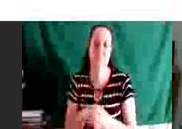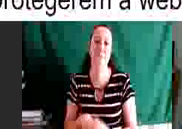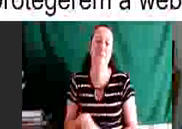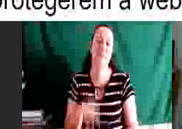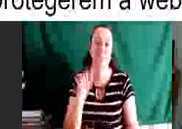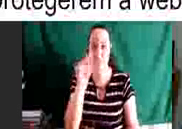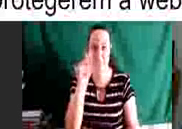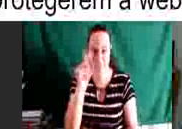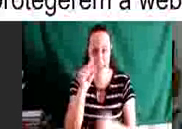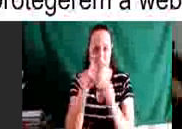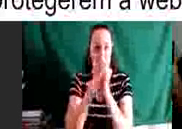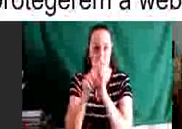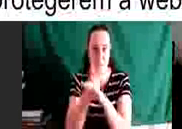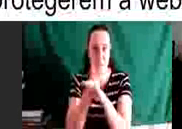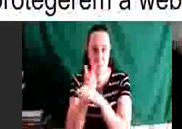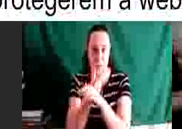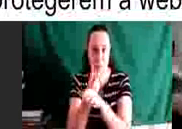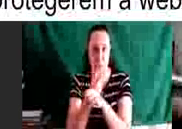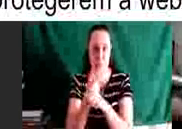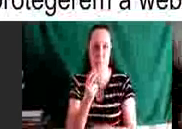web. Acharam aí?